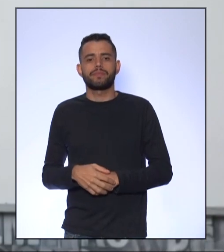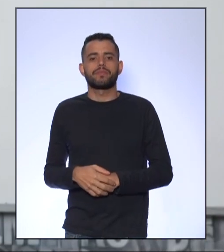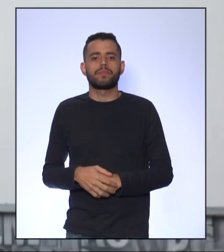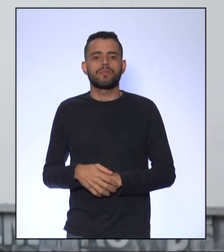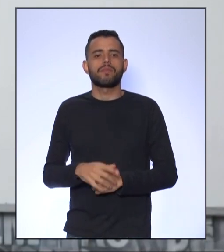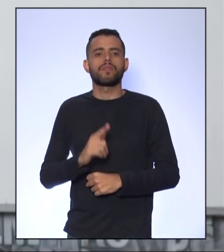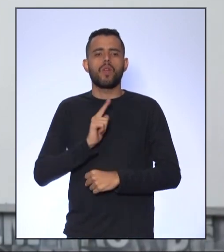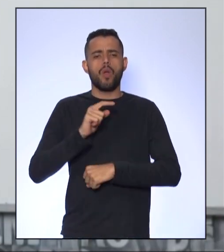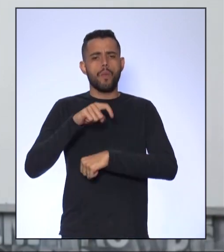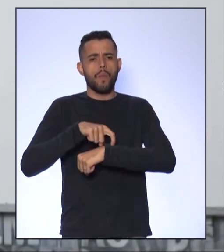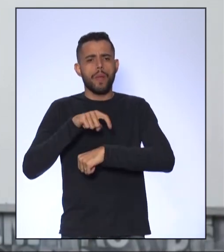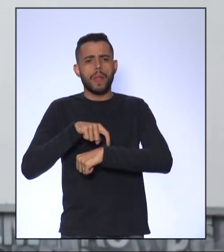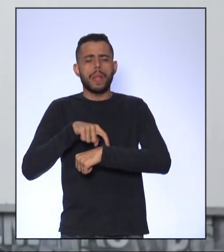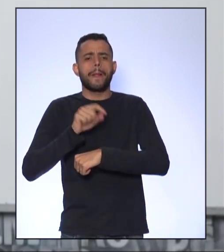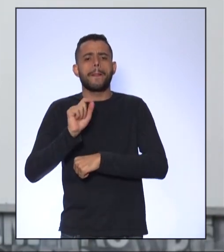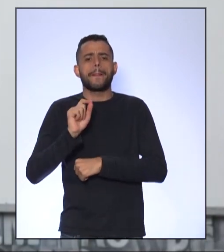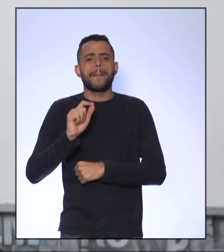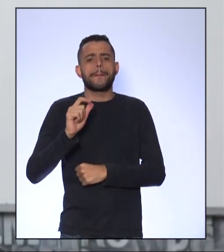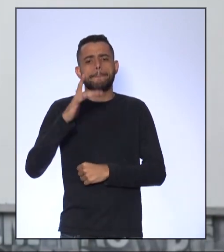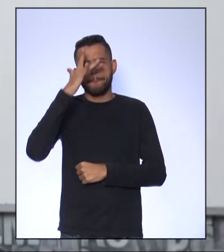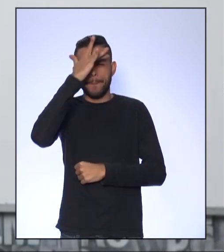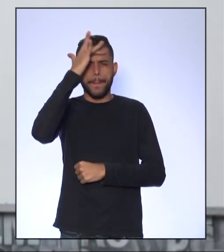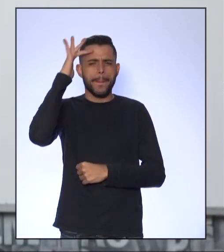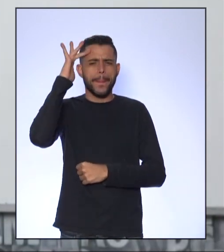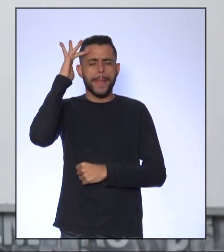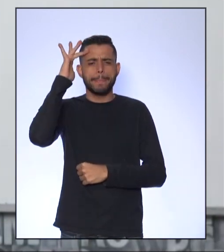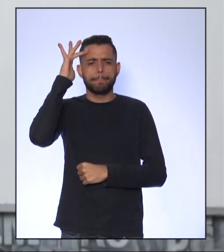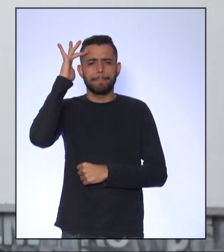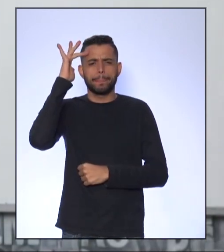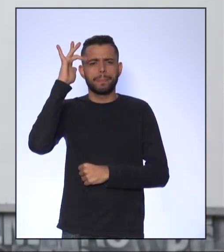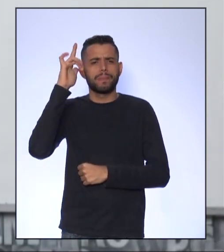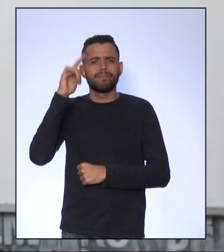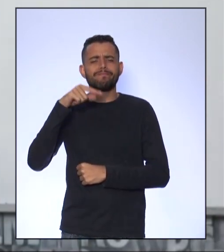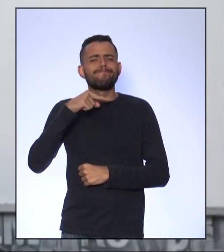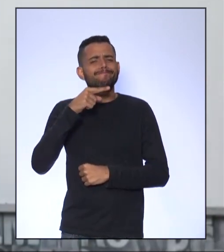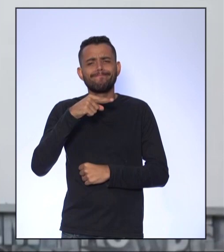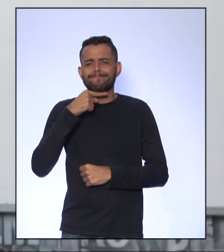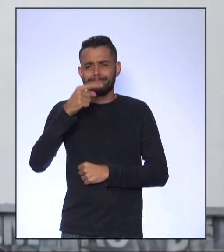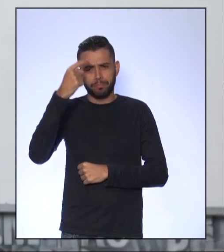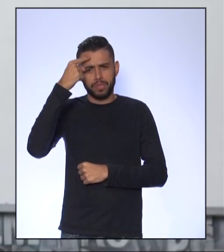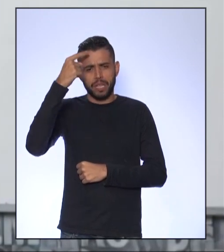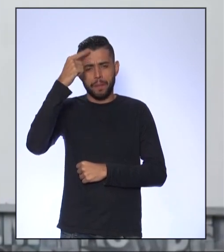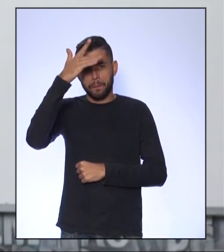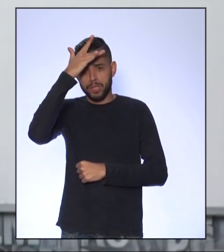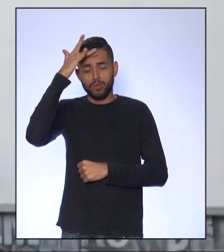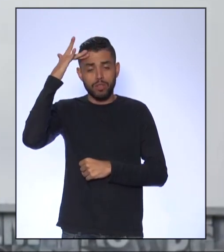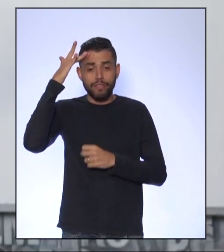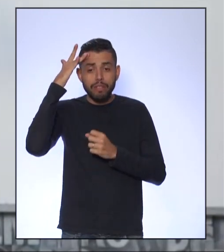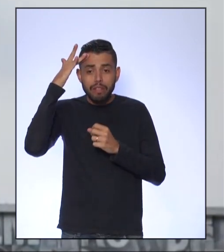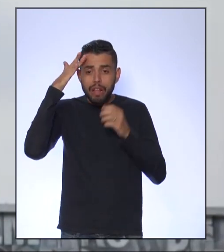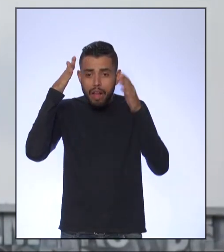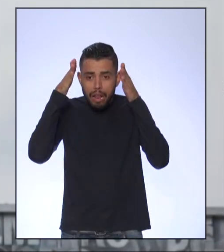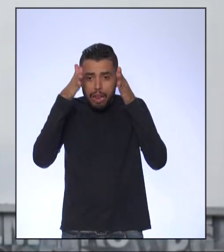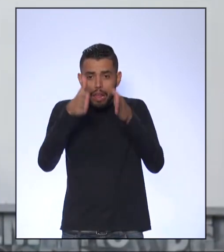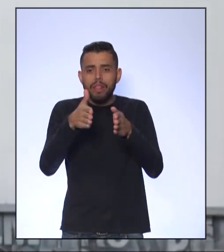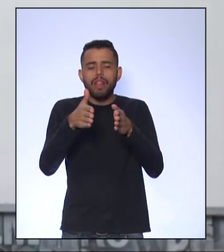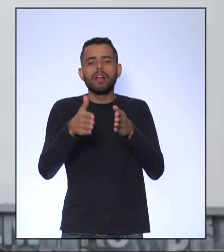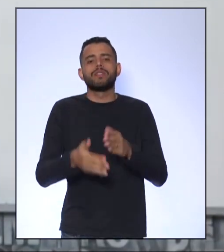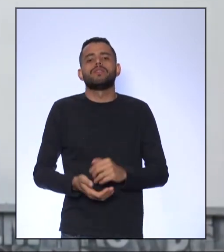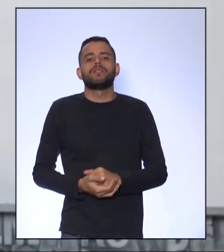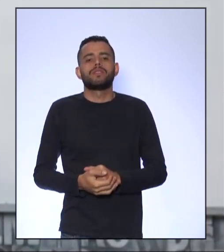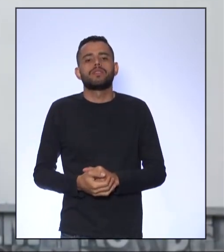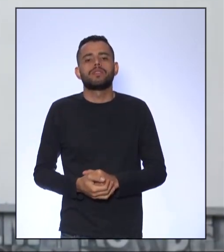um momento em que o homem não consegue pensar, o homem estava alienado. E aí a gente gosta muito de pensar em Idade